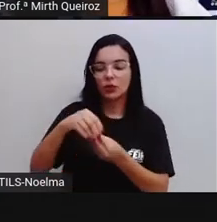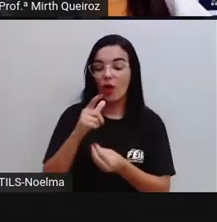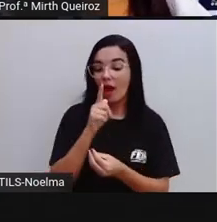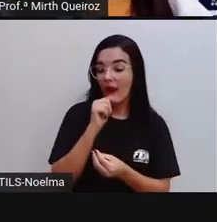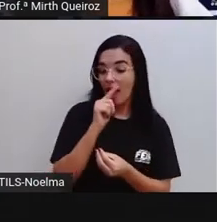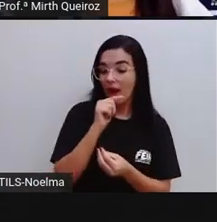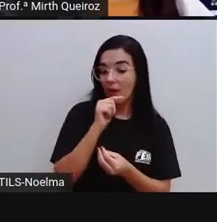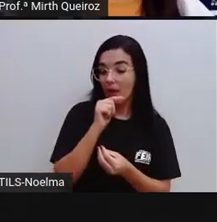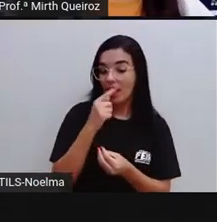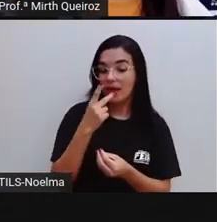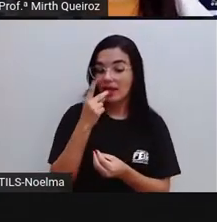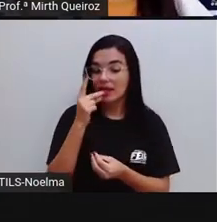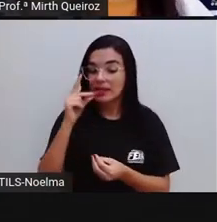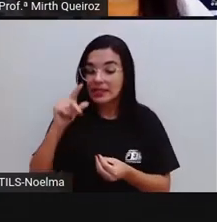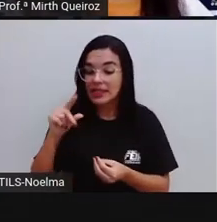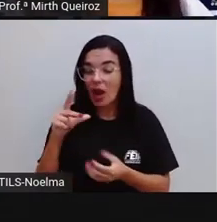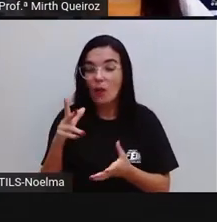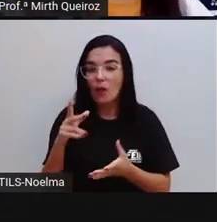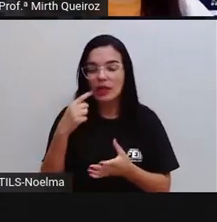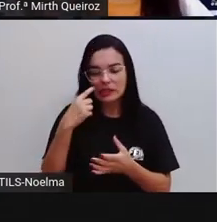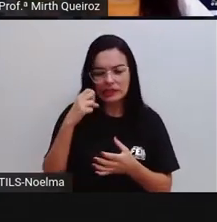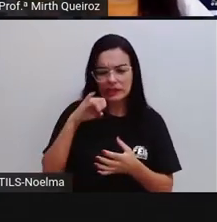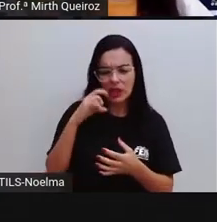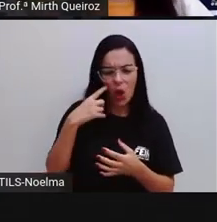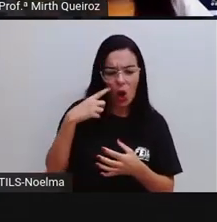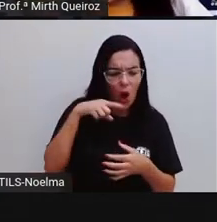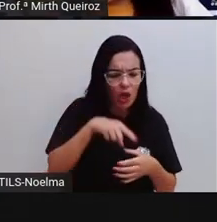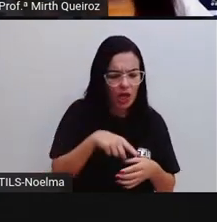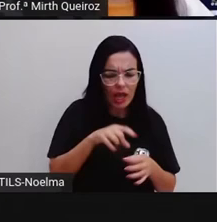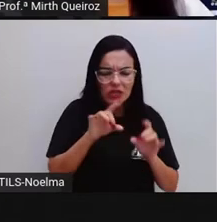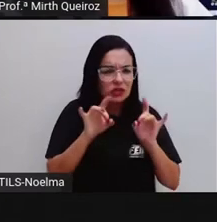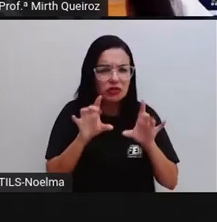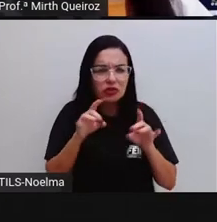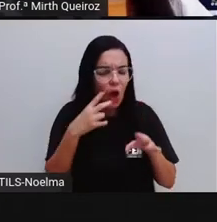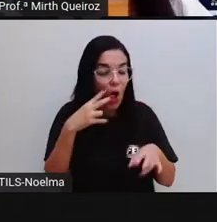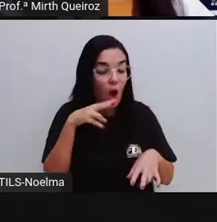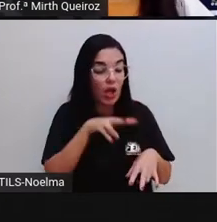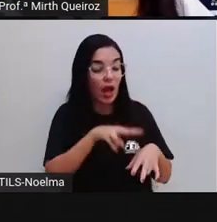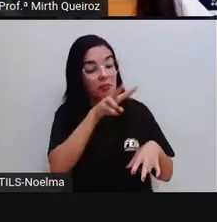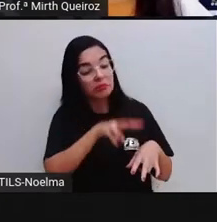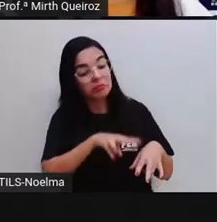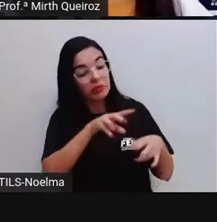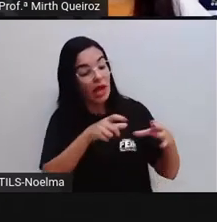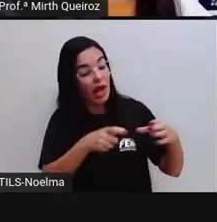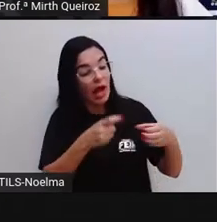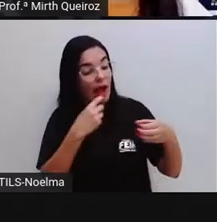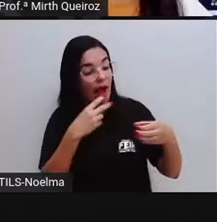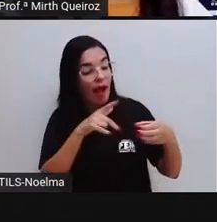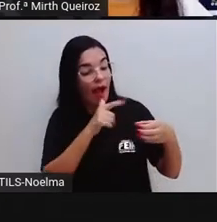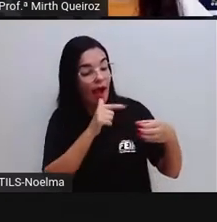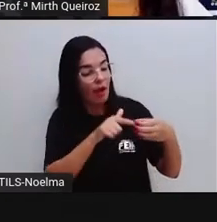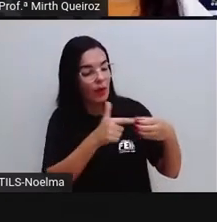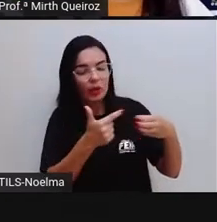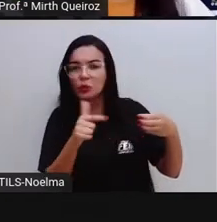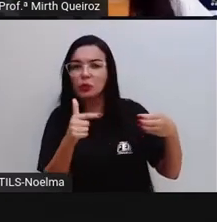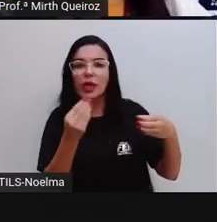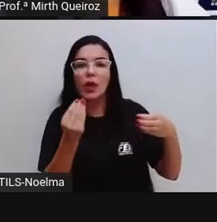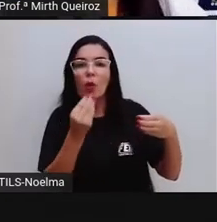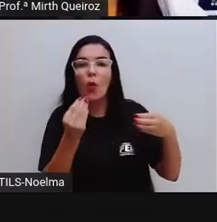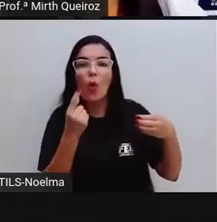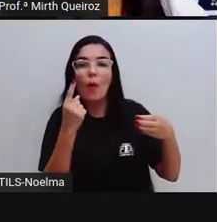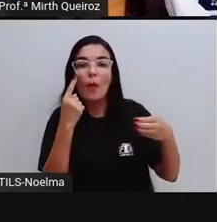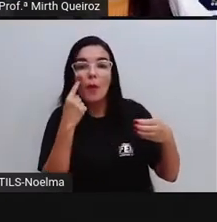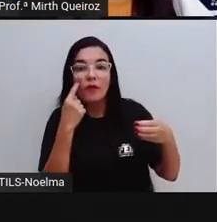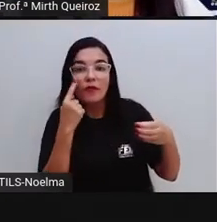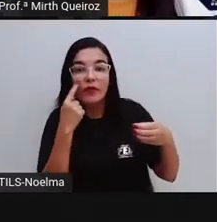o sal, se a gente olhar apenas ali, só através do olho nu, não tem como a gente identificar se se trata